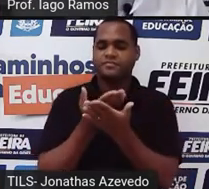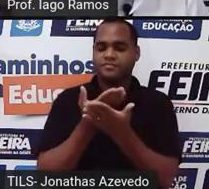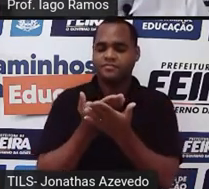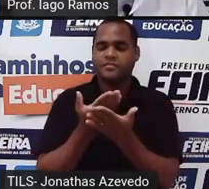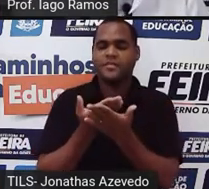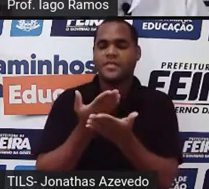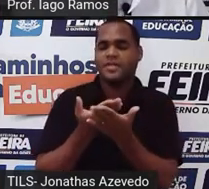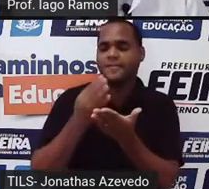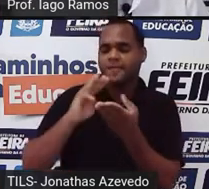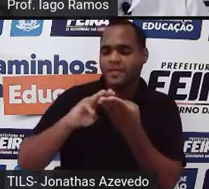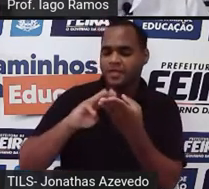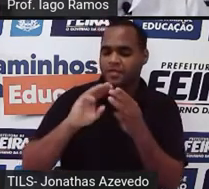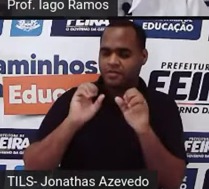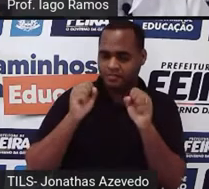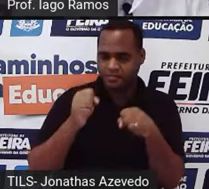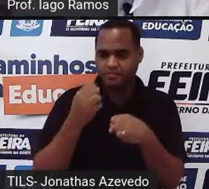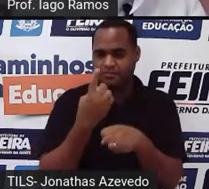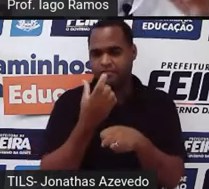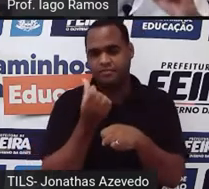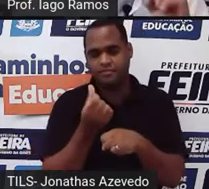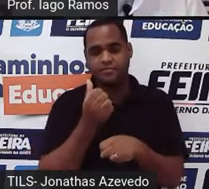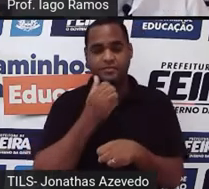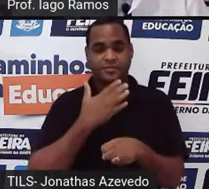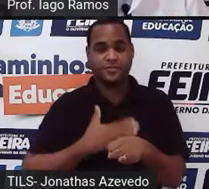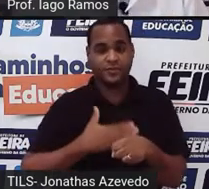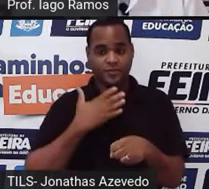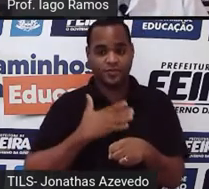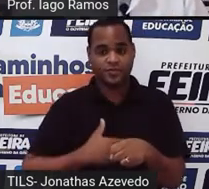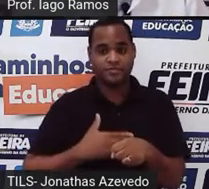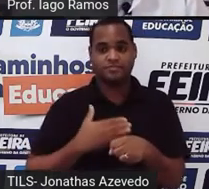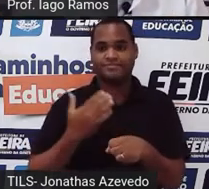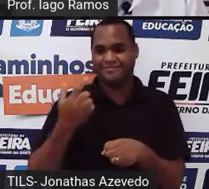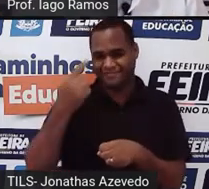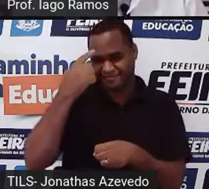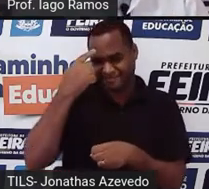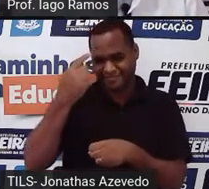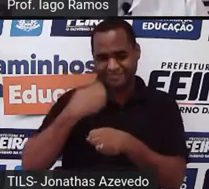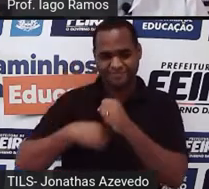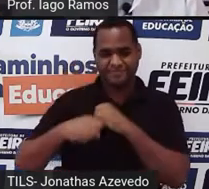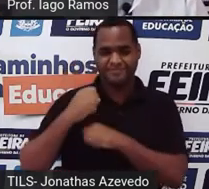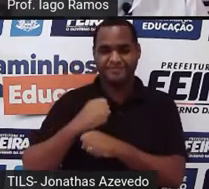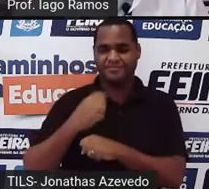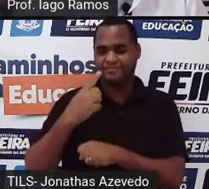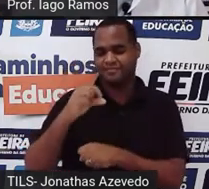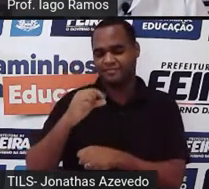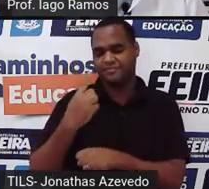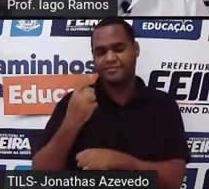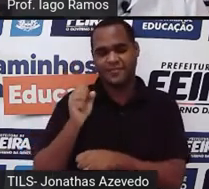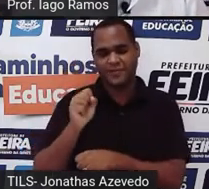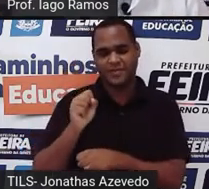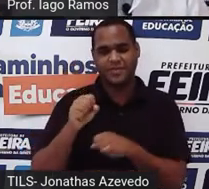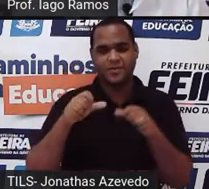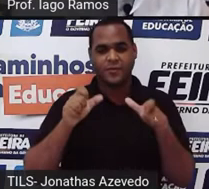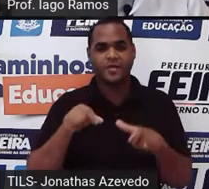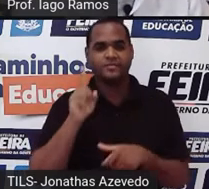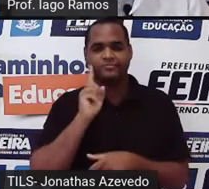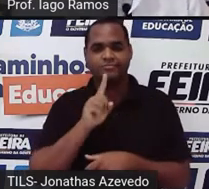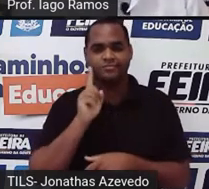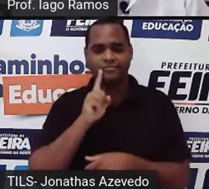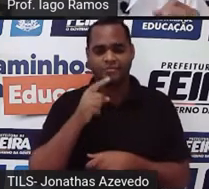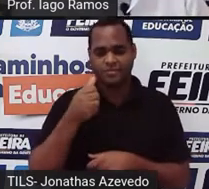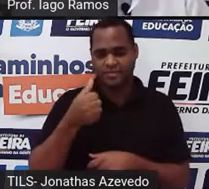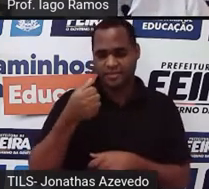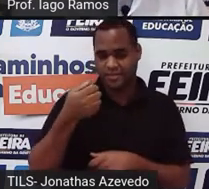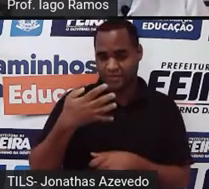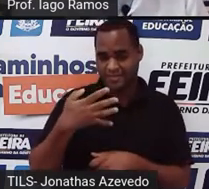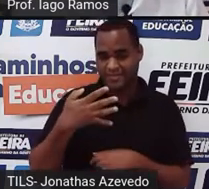26 de agosto de 1918, tá bom? Lá nos Estados Unidos, aos 14